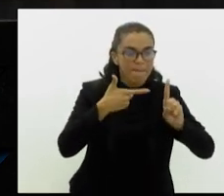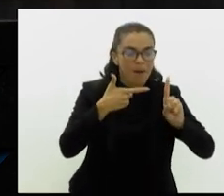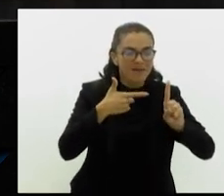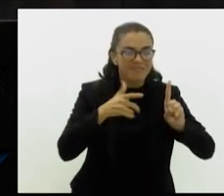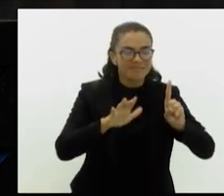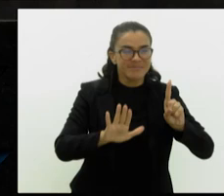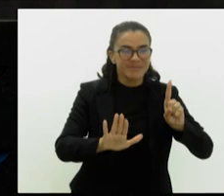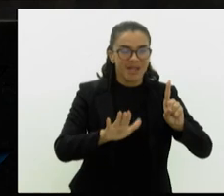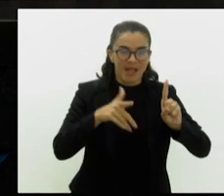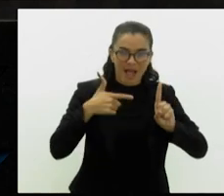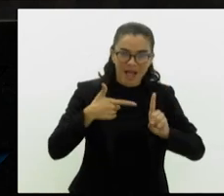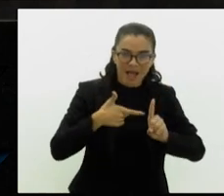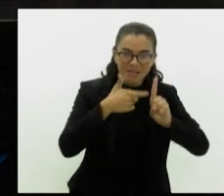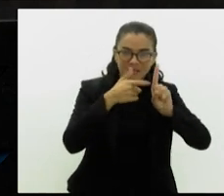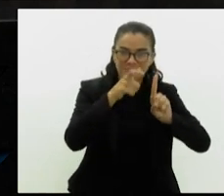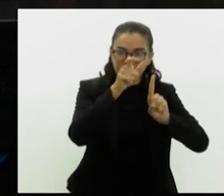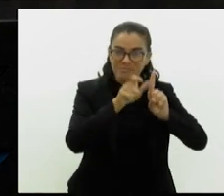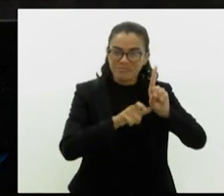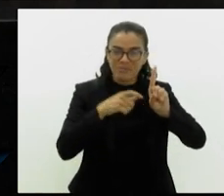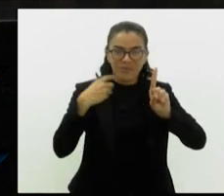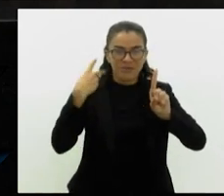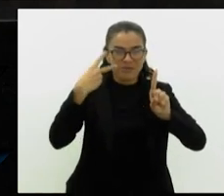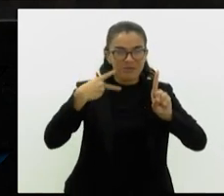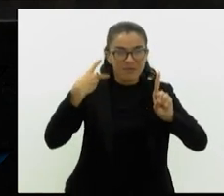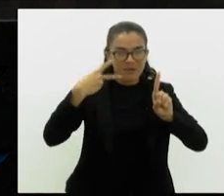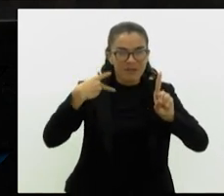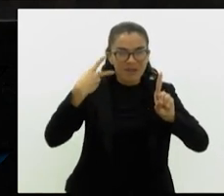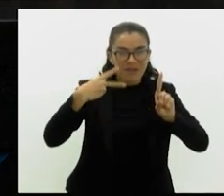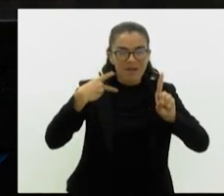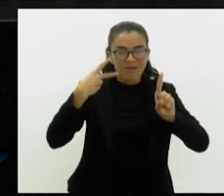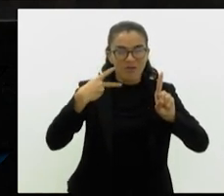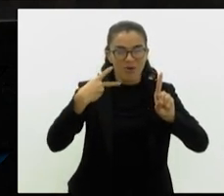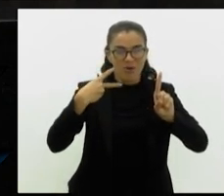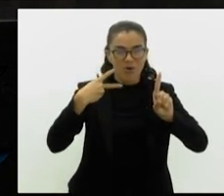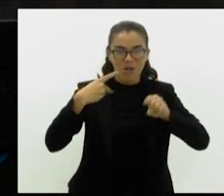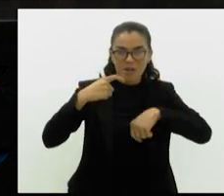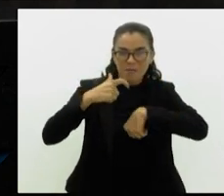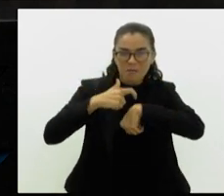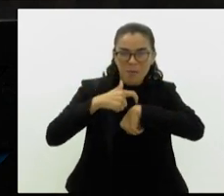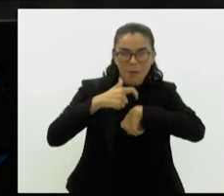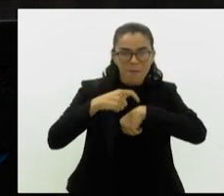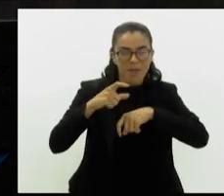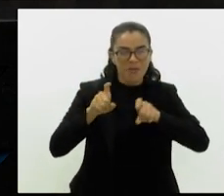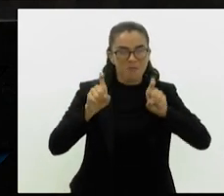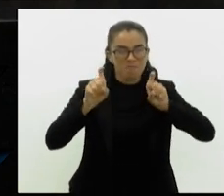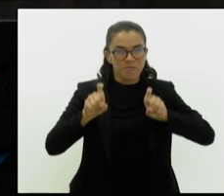uma vereadora na vigência do seu